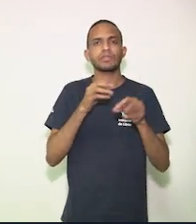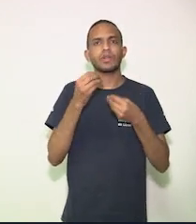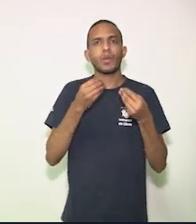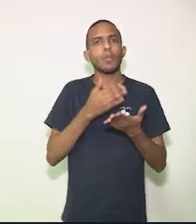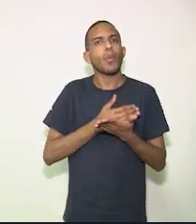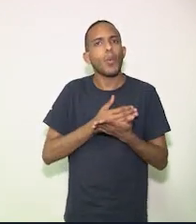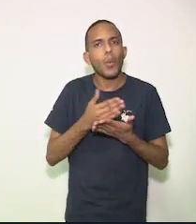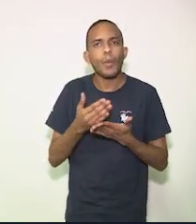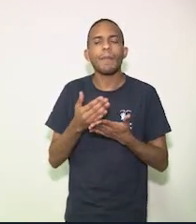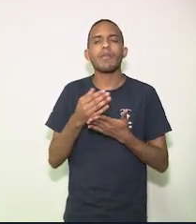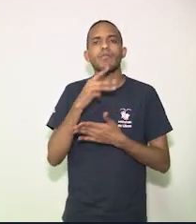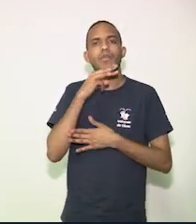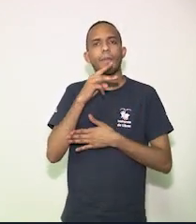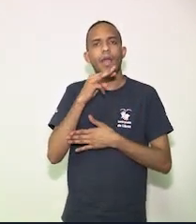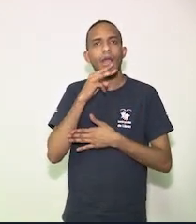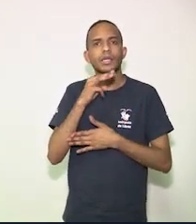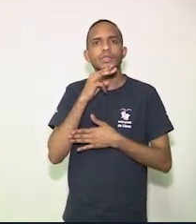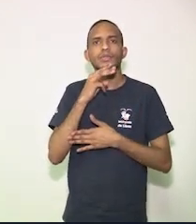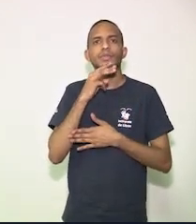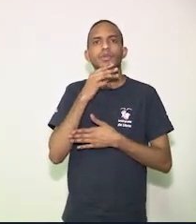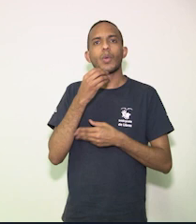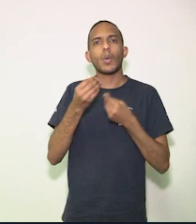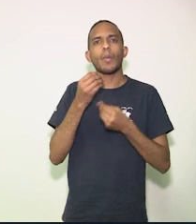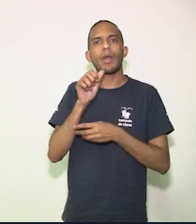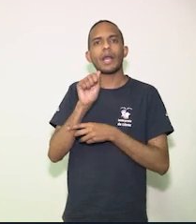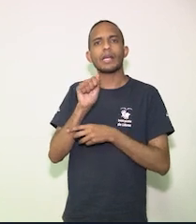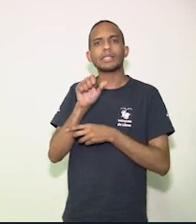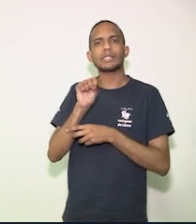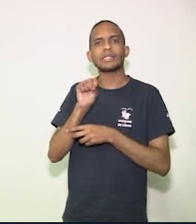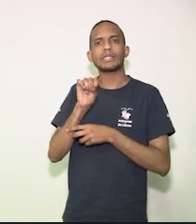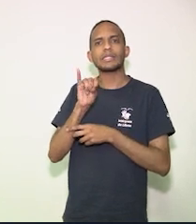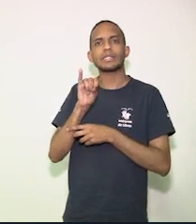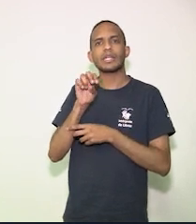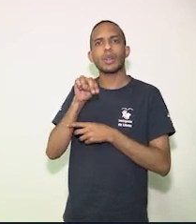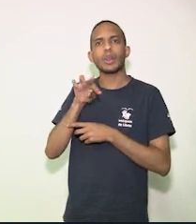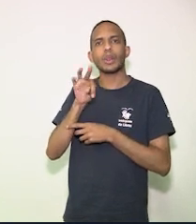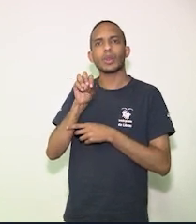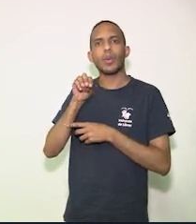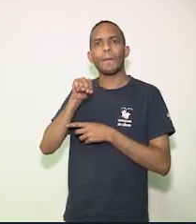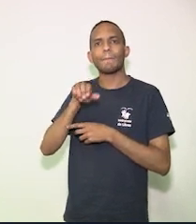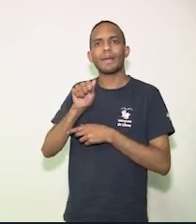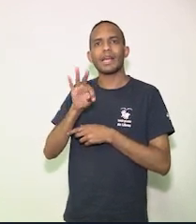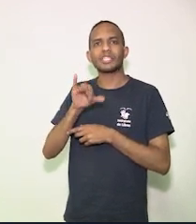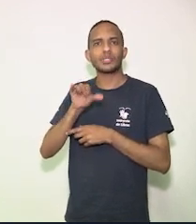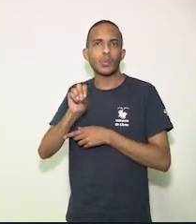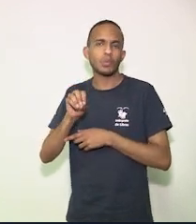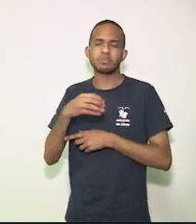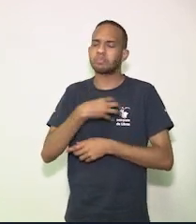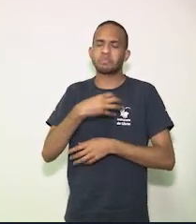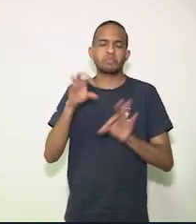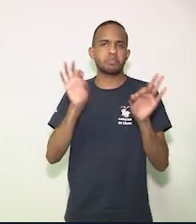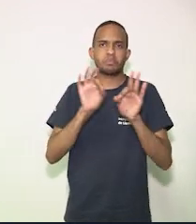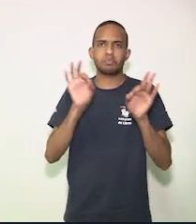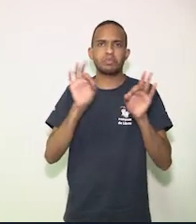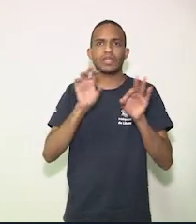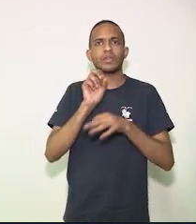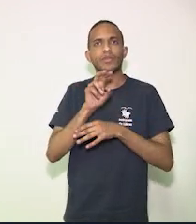gripais desde o início de março, chamados assintomáticos, revelando uma proporção alta,